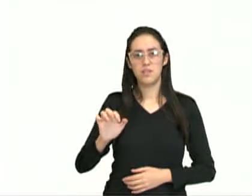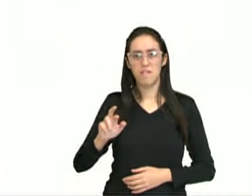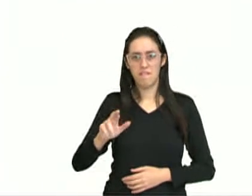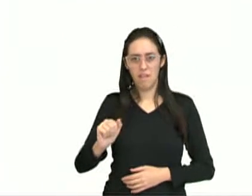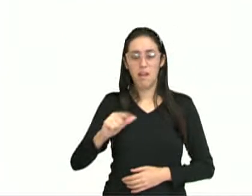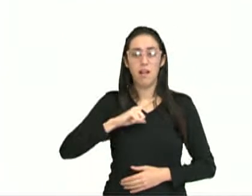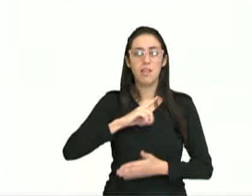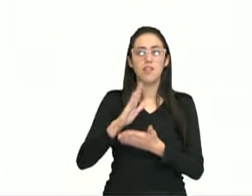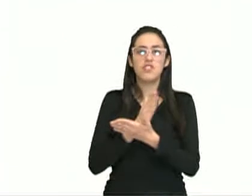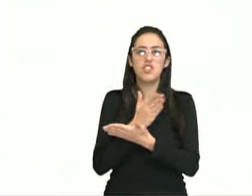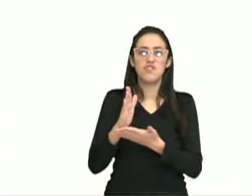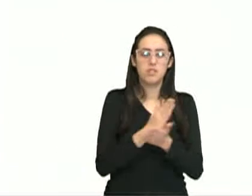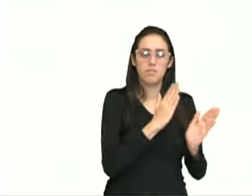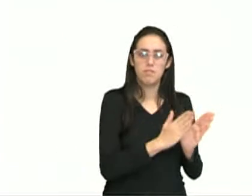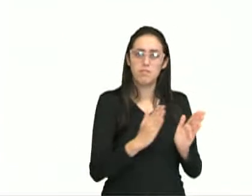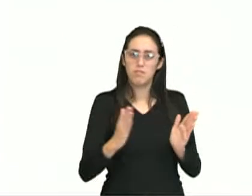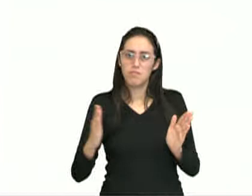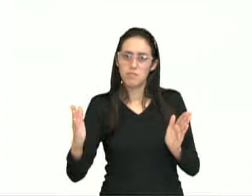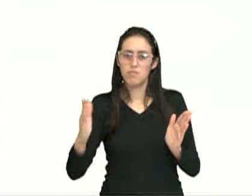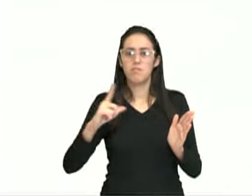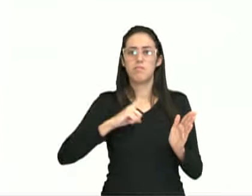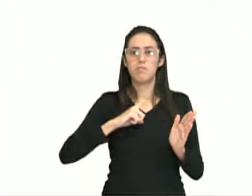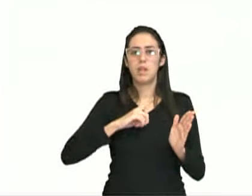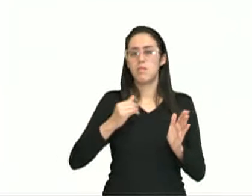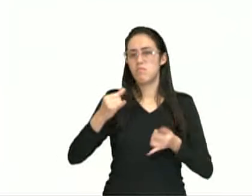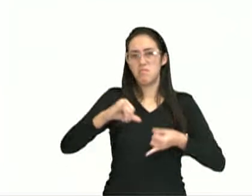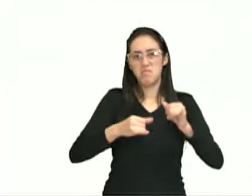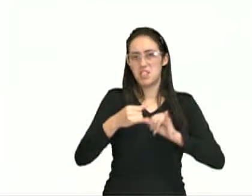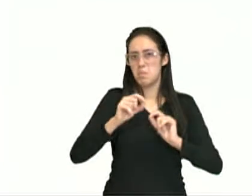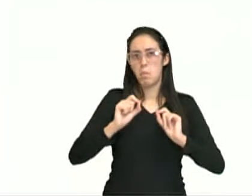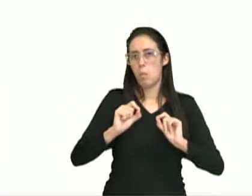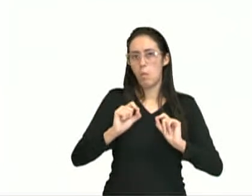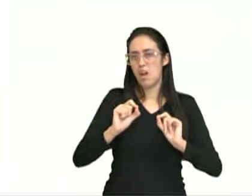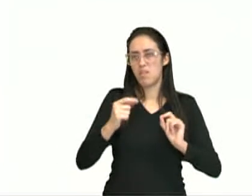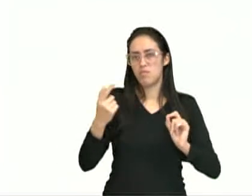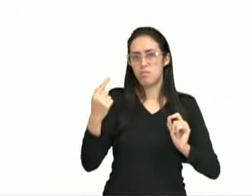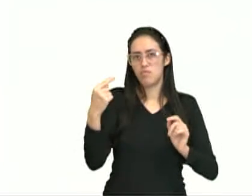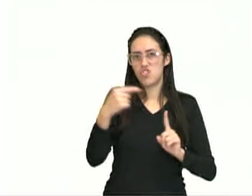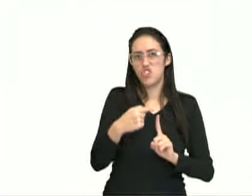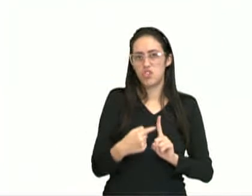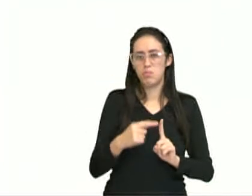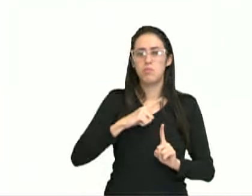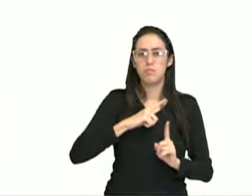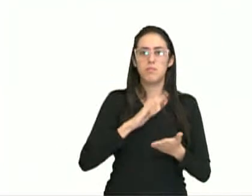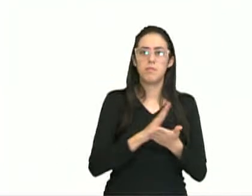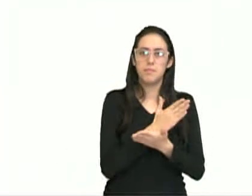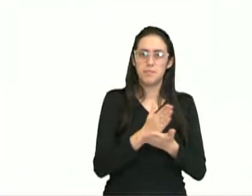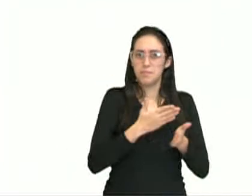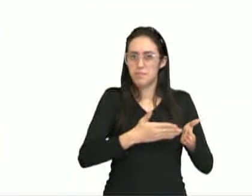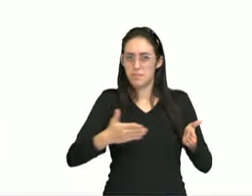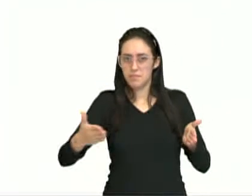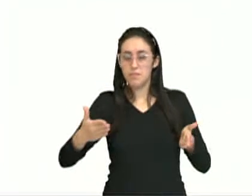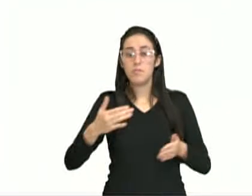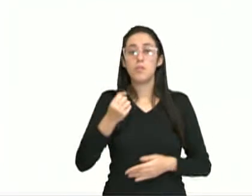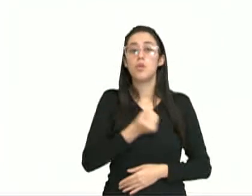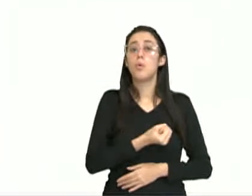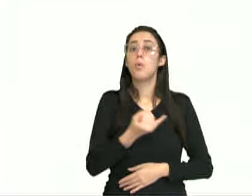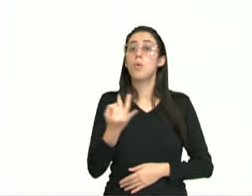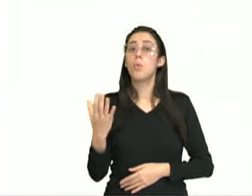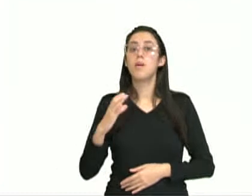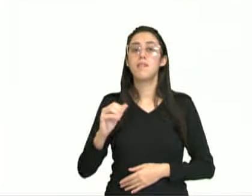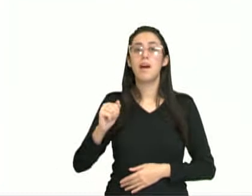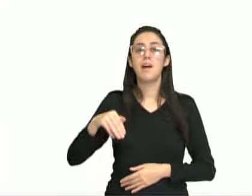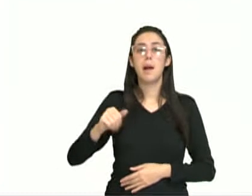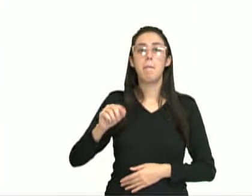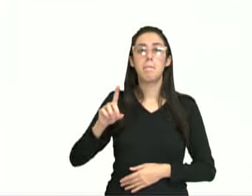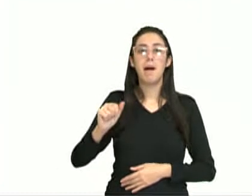de acordo com o número atômico do elemento químico. Para os elementos químicos atuais, o número de camadas ou níveis de energia é